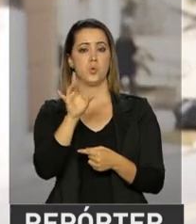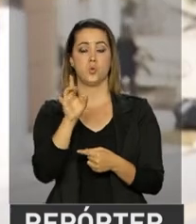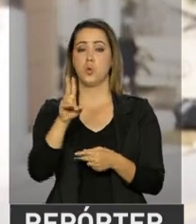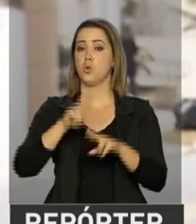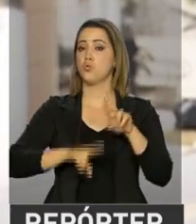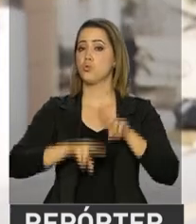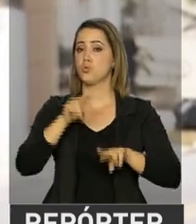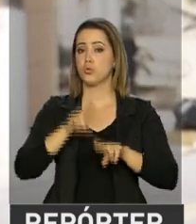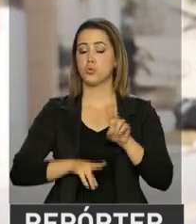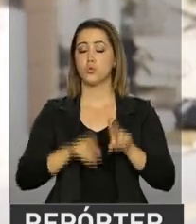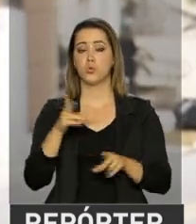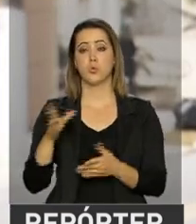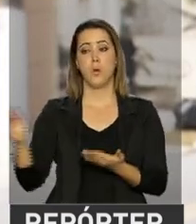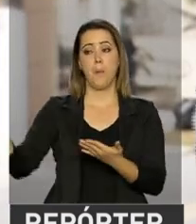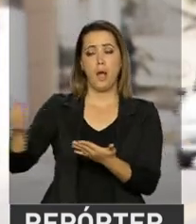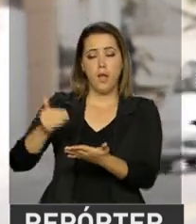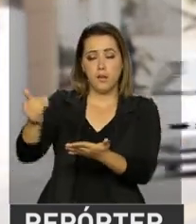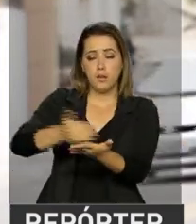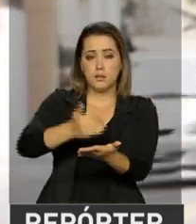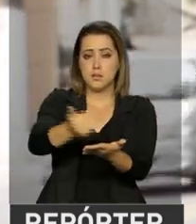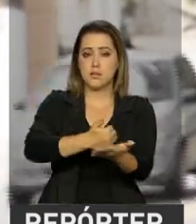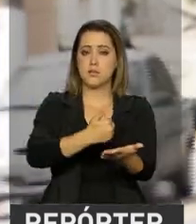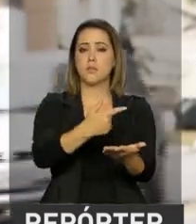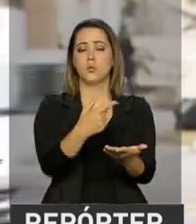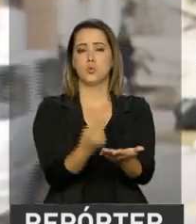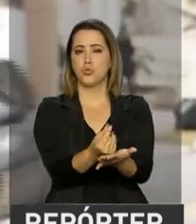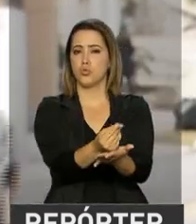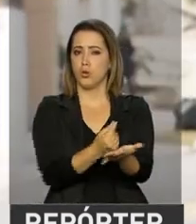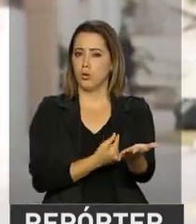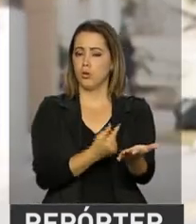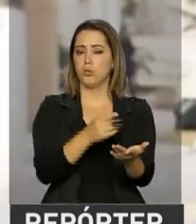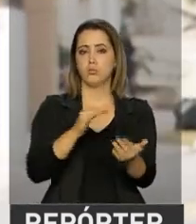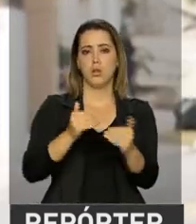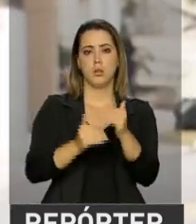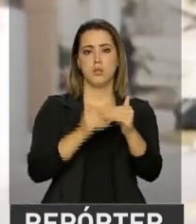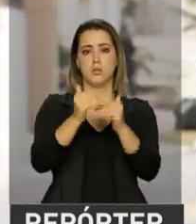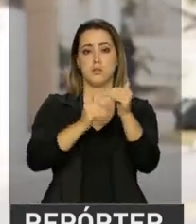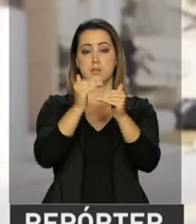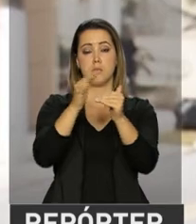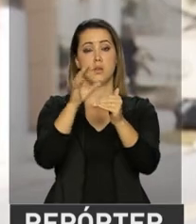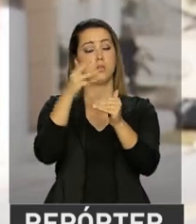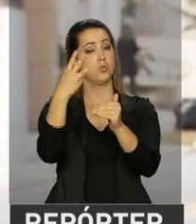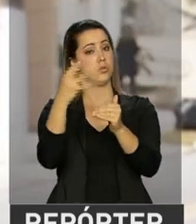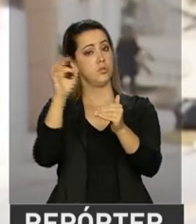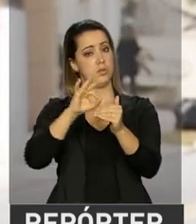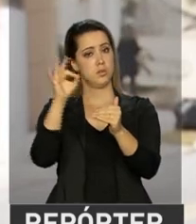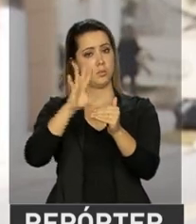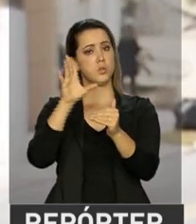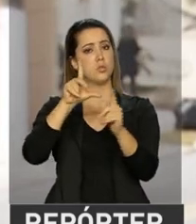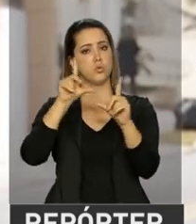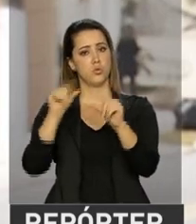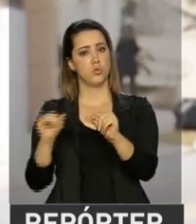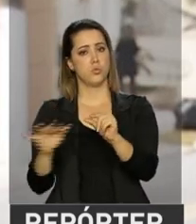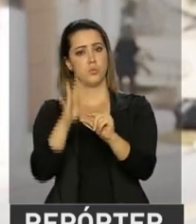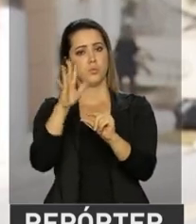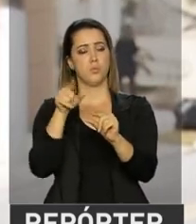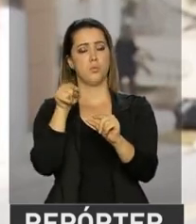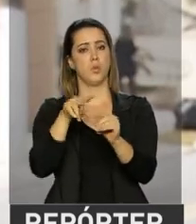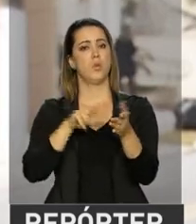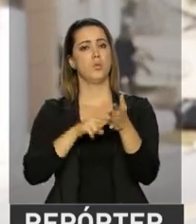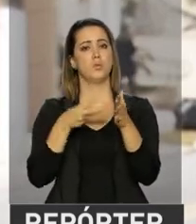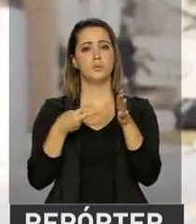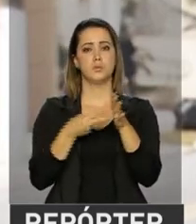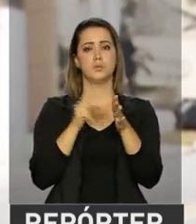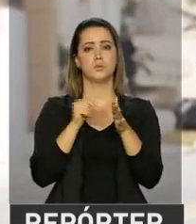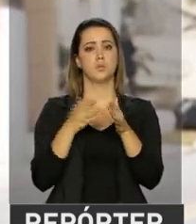mês de junho a arrecadação do governo nestes quesitos teve crescimento de 3% já descontada a inflação o que indica